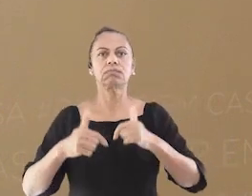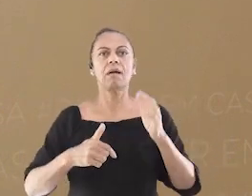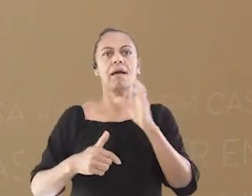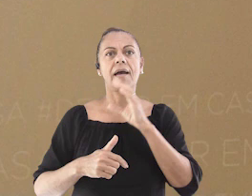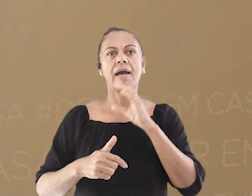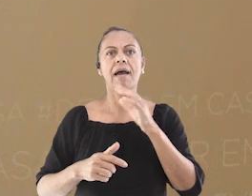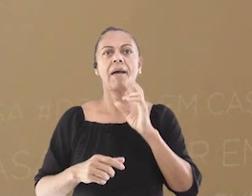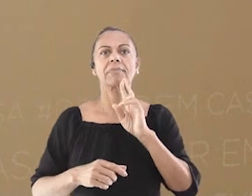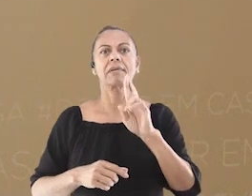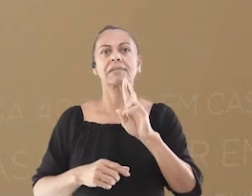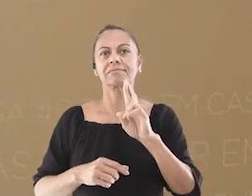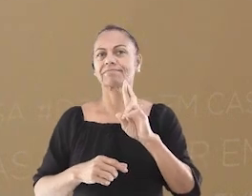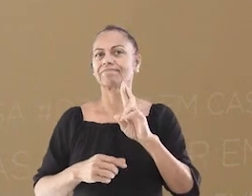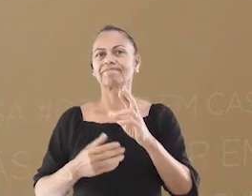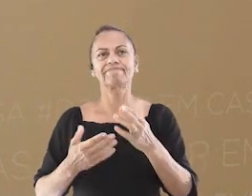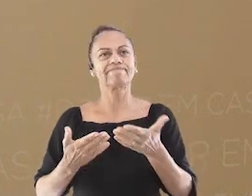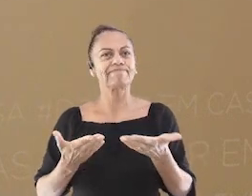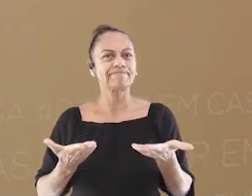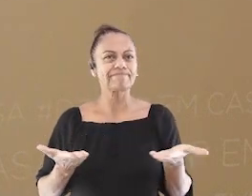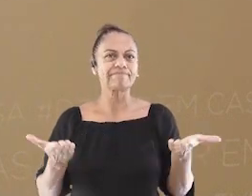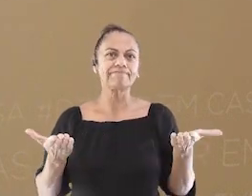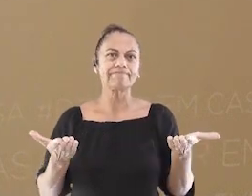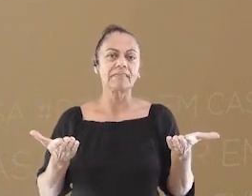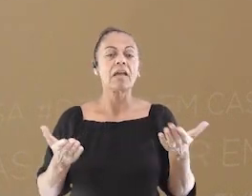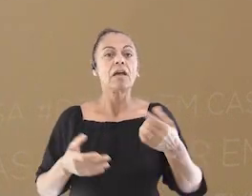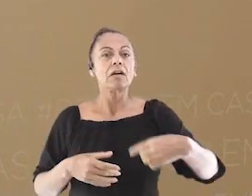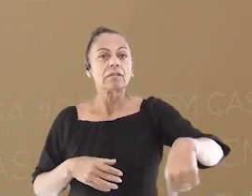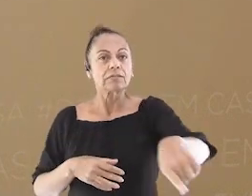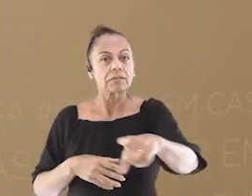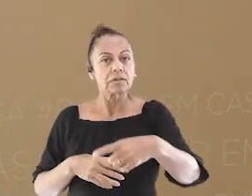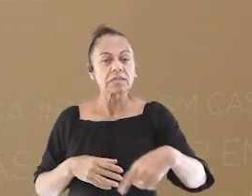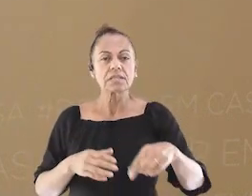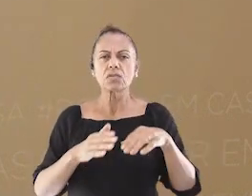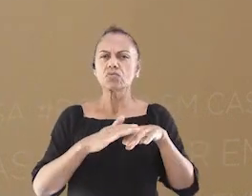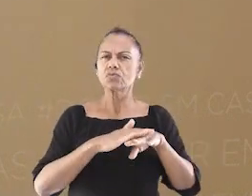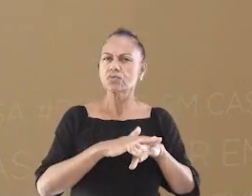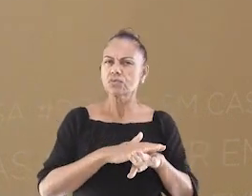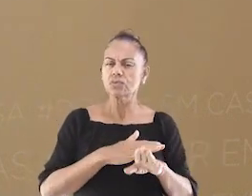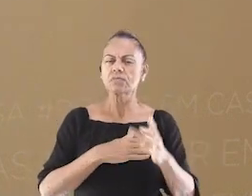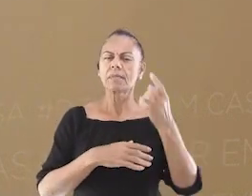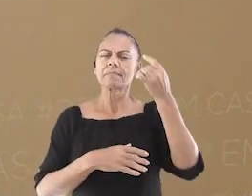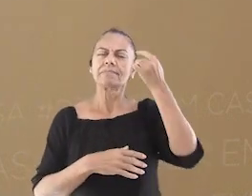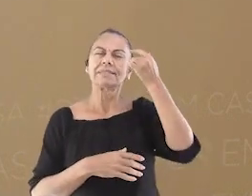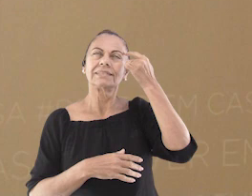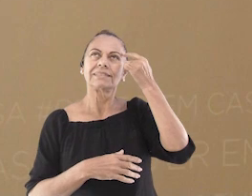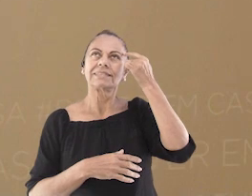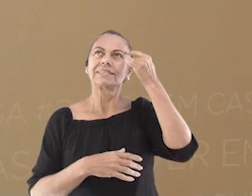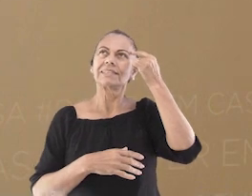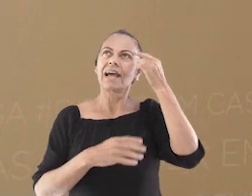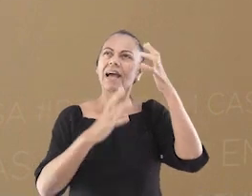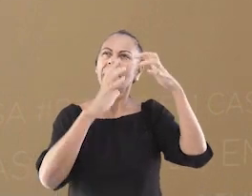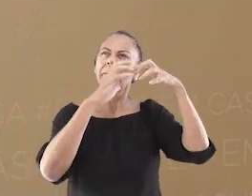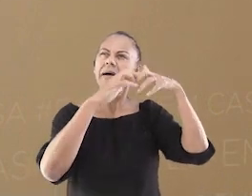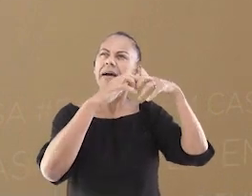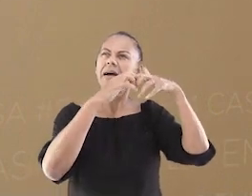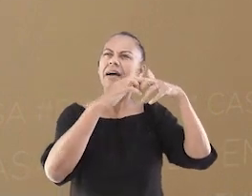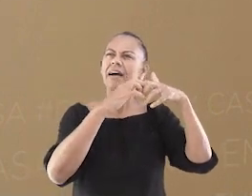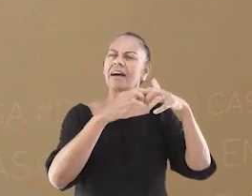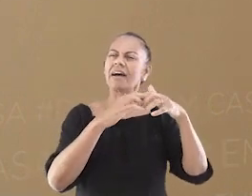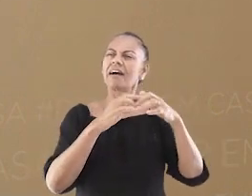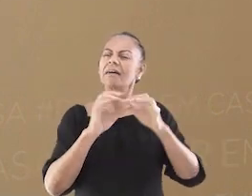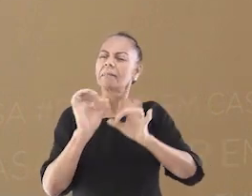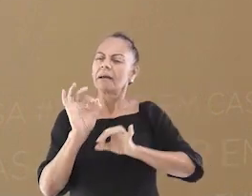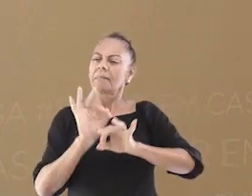que tudo seja imediato e instantâneo. Você costuma pensar em coisas que só você vai